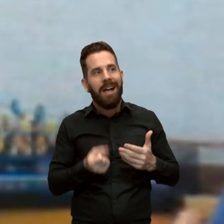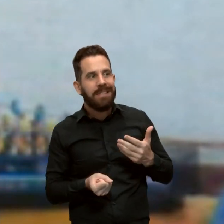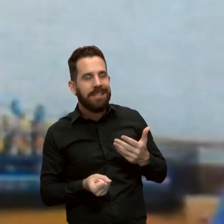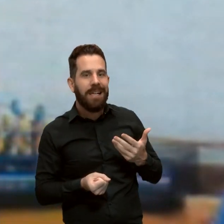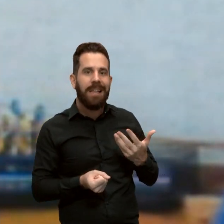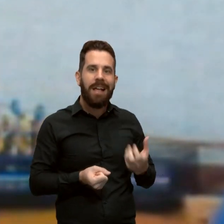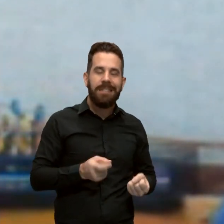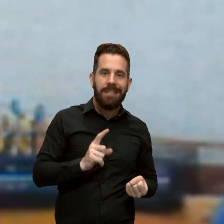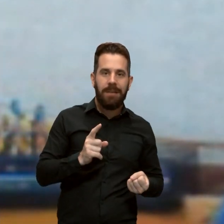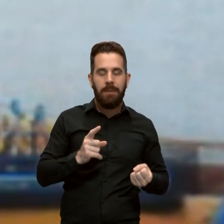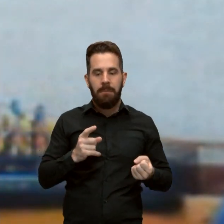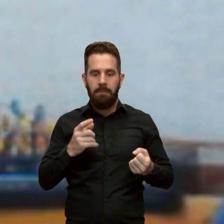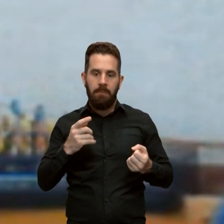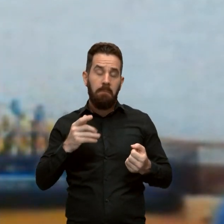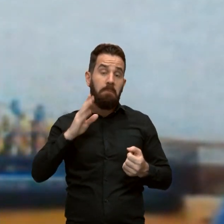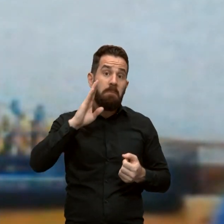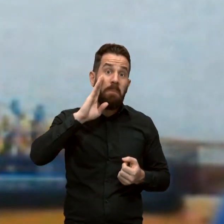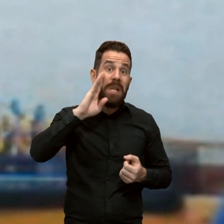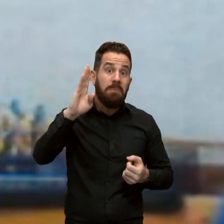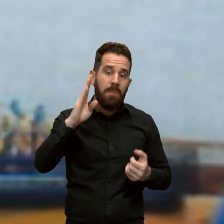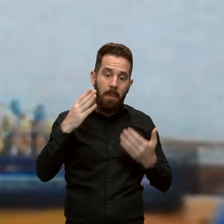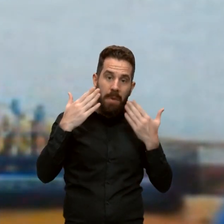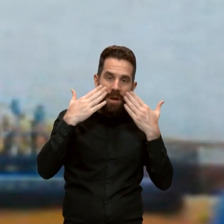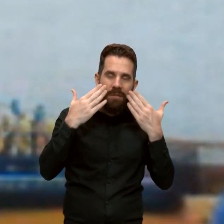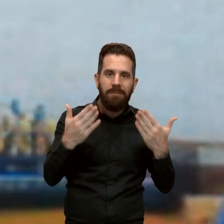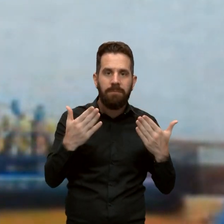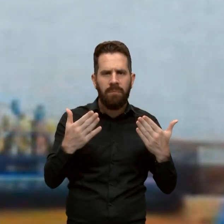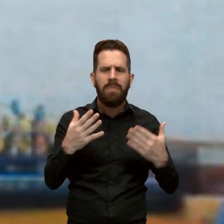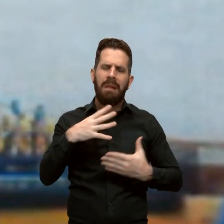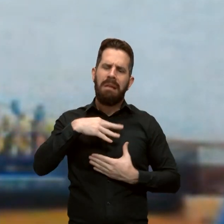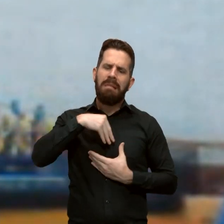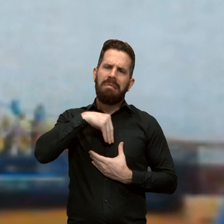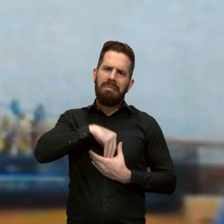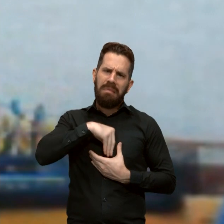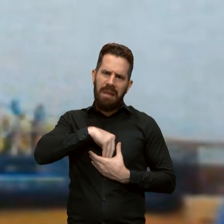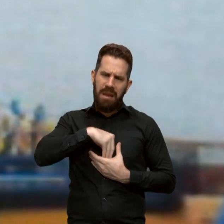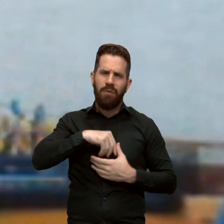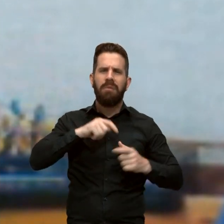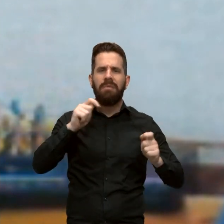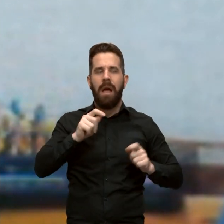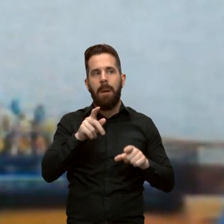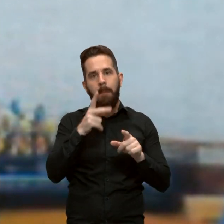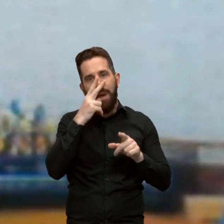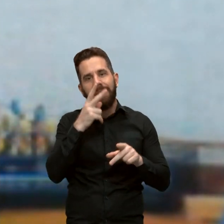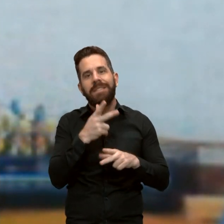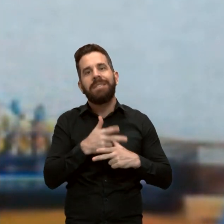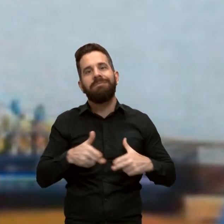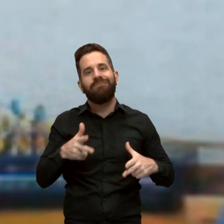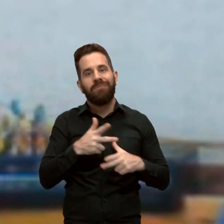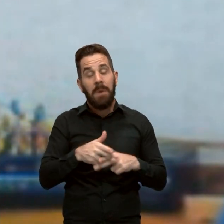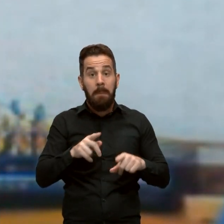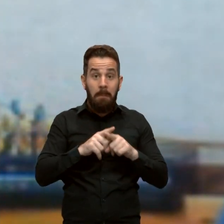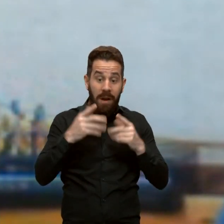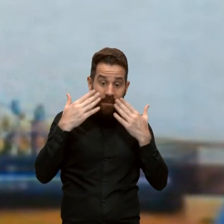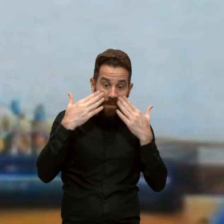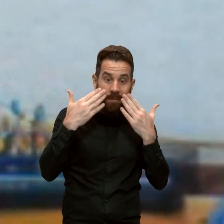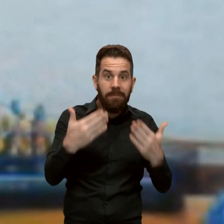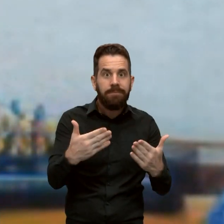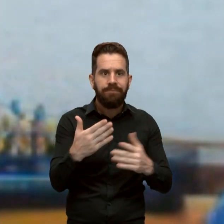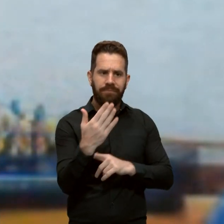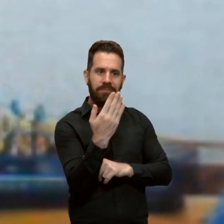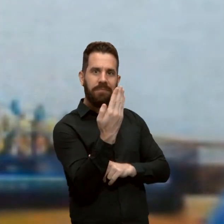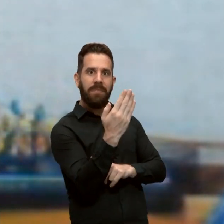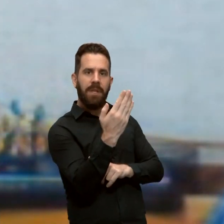parte externa, principalmente, porque a parte interna você consegue dar uma escondida, mas a parte externa, o espelho